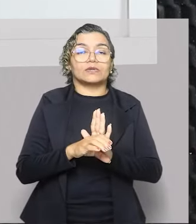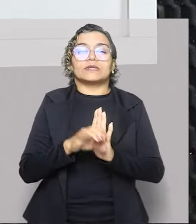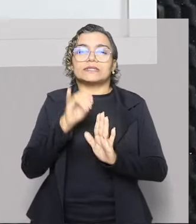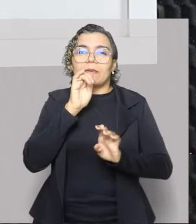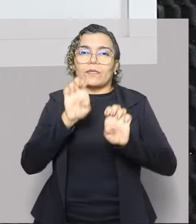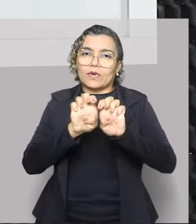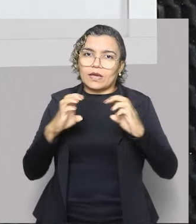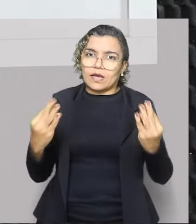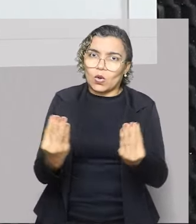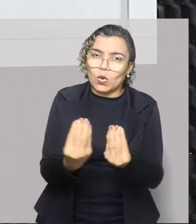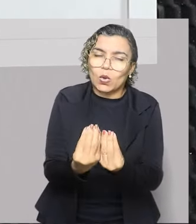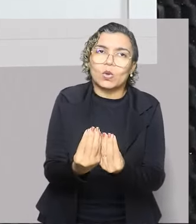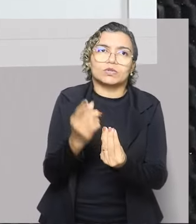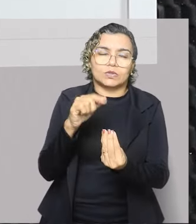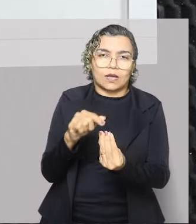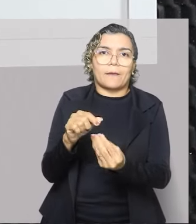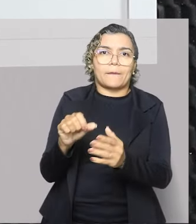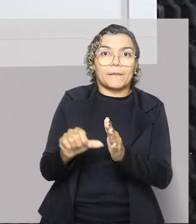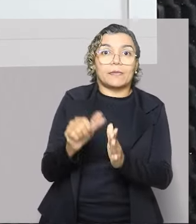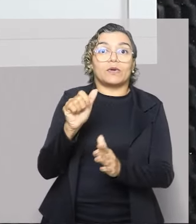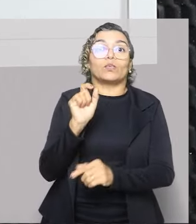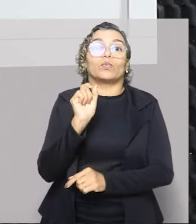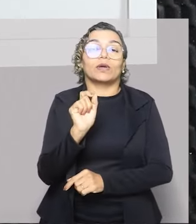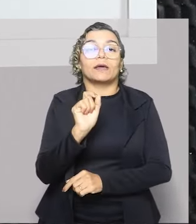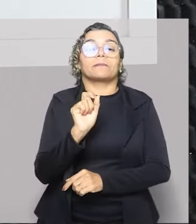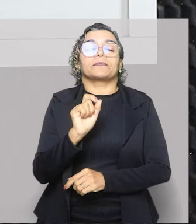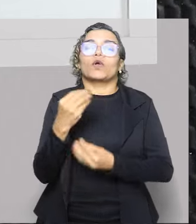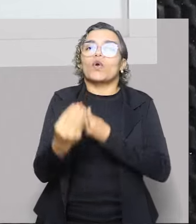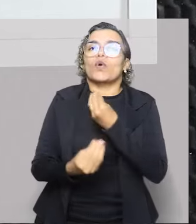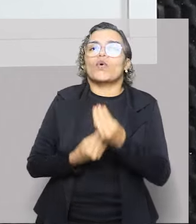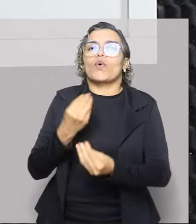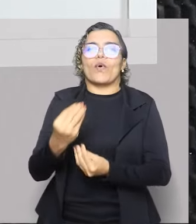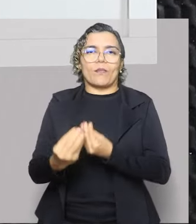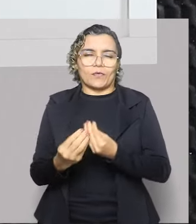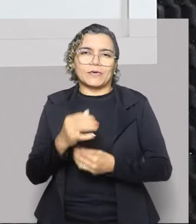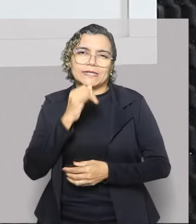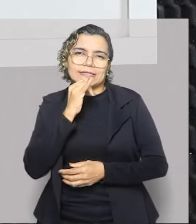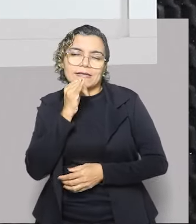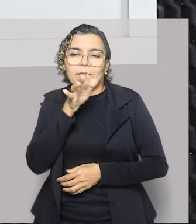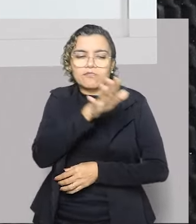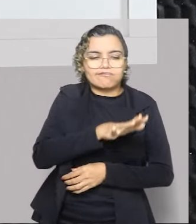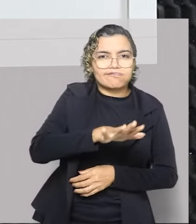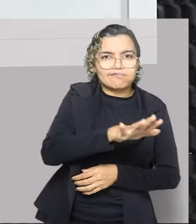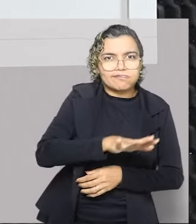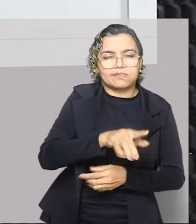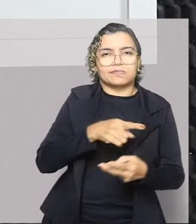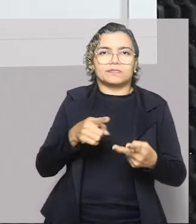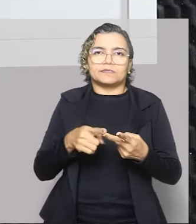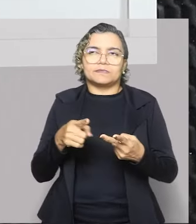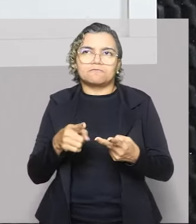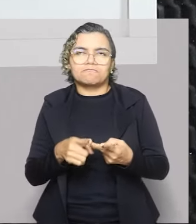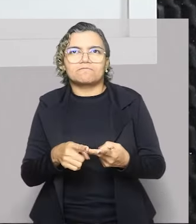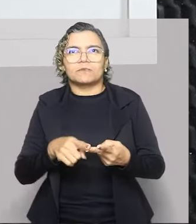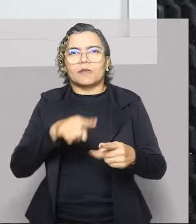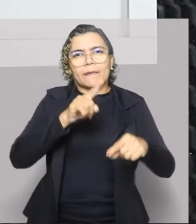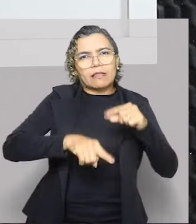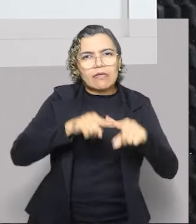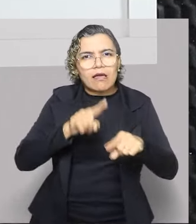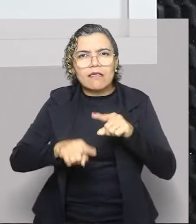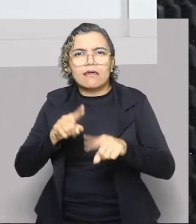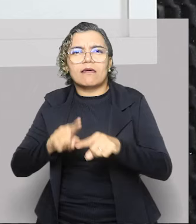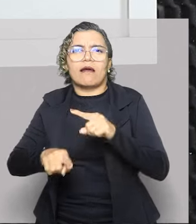né o primeirinho aqui que a gente pode ver perpassa ali Como que o indivíduo lida com o ambiente com os seus recursos né ali